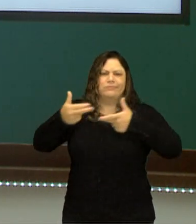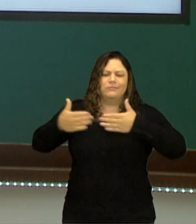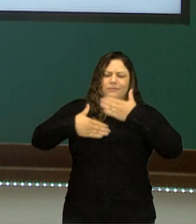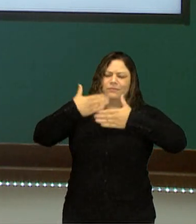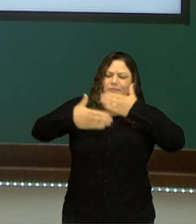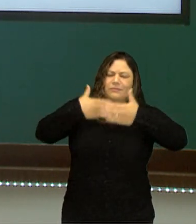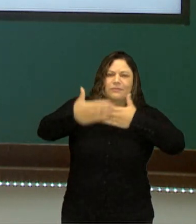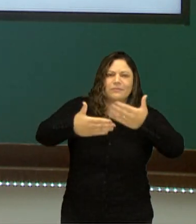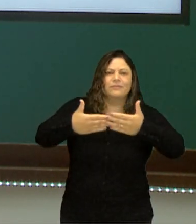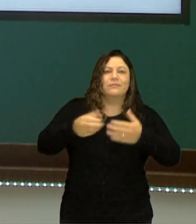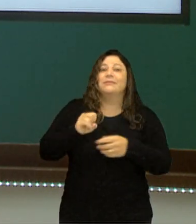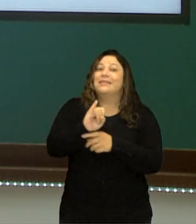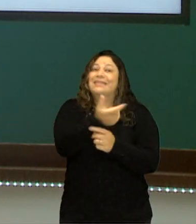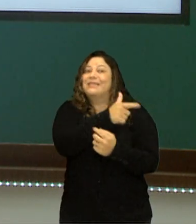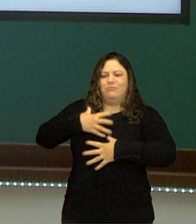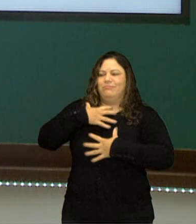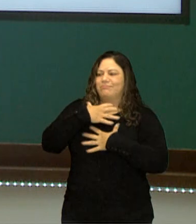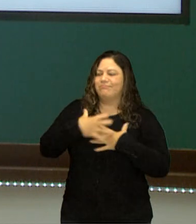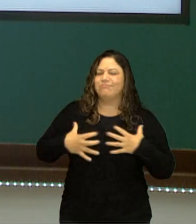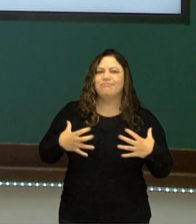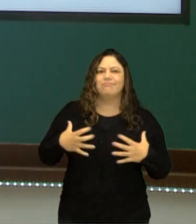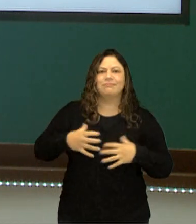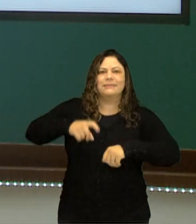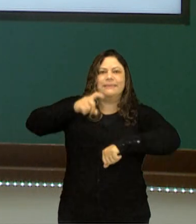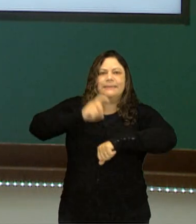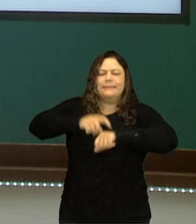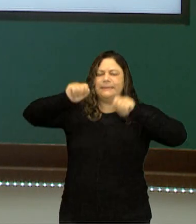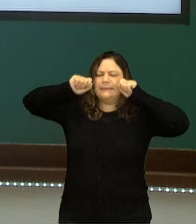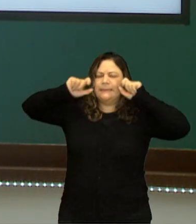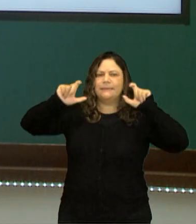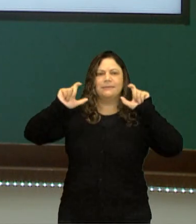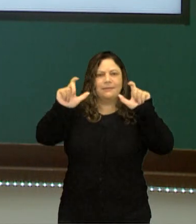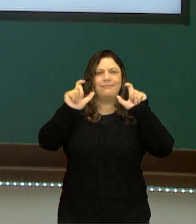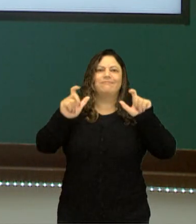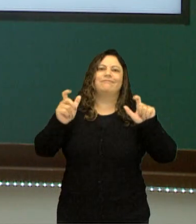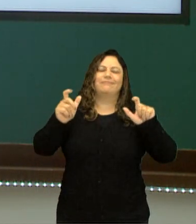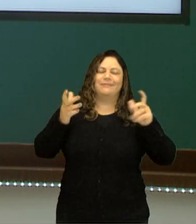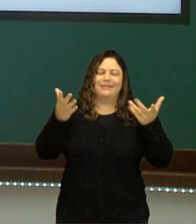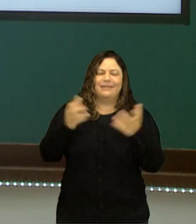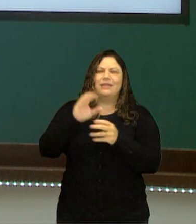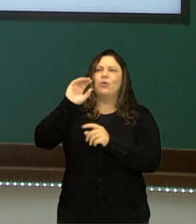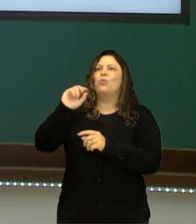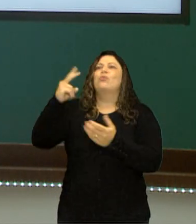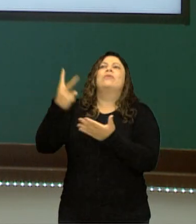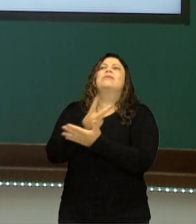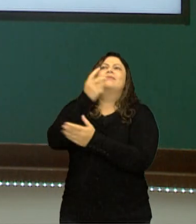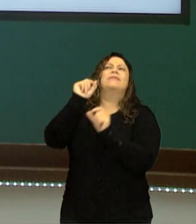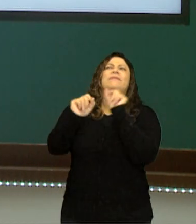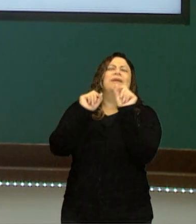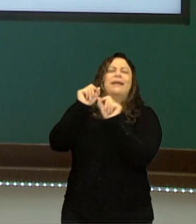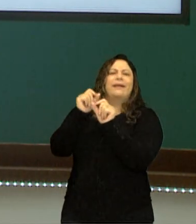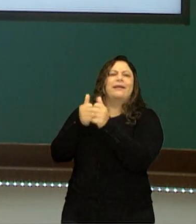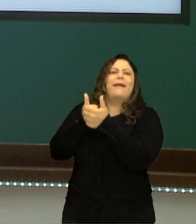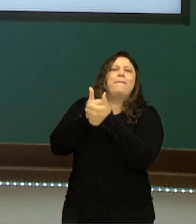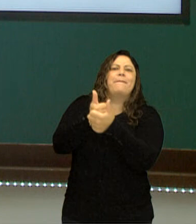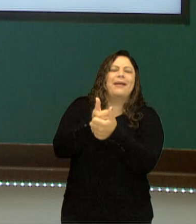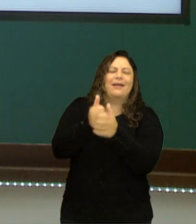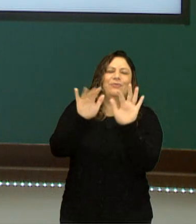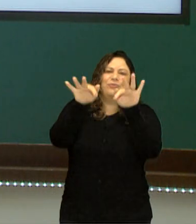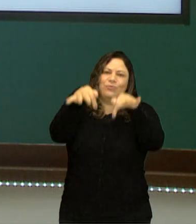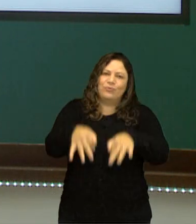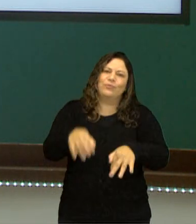a complicação, nós não temos a finalização de um conto, não temos a sequência de um conto. E ainda